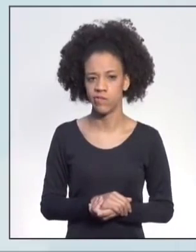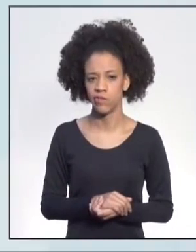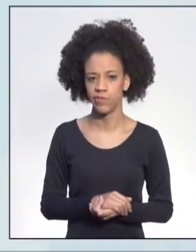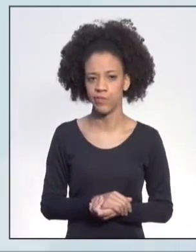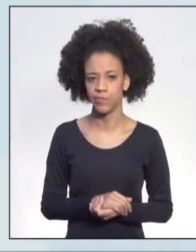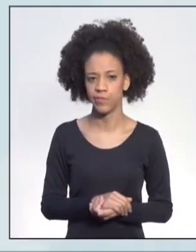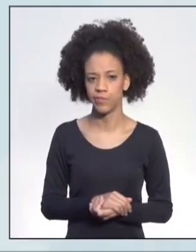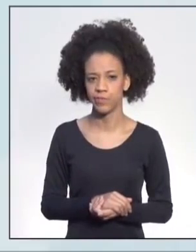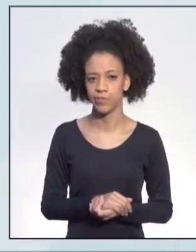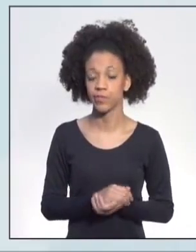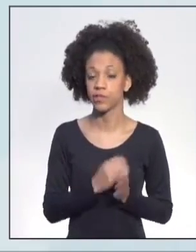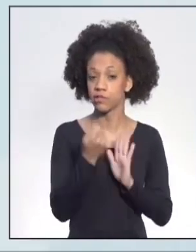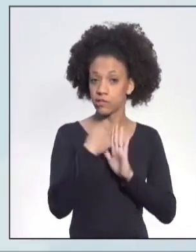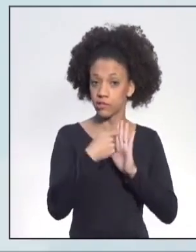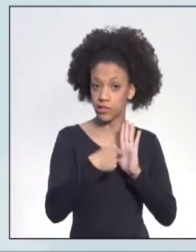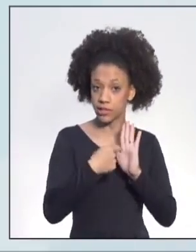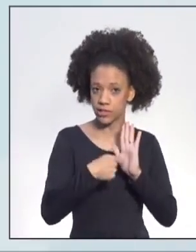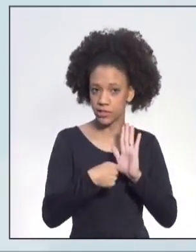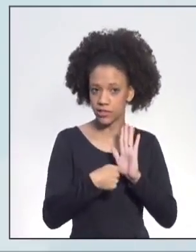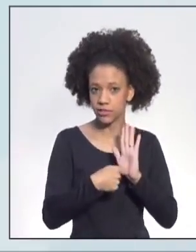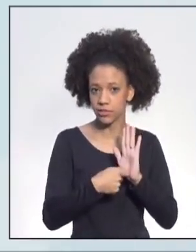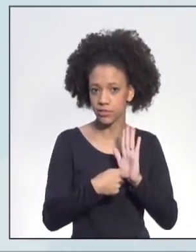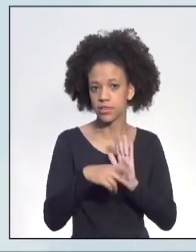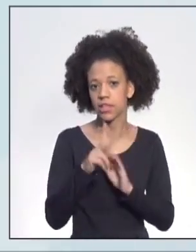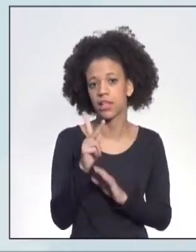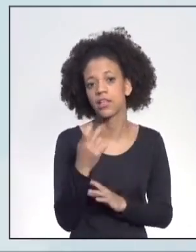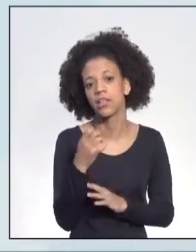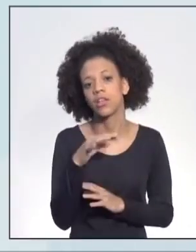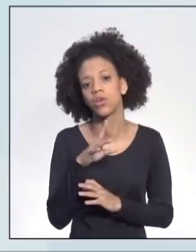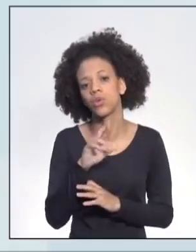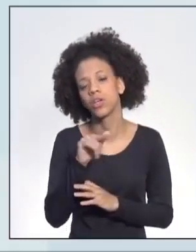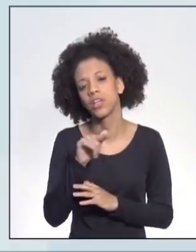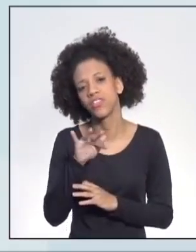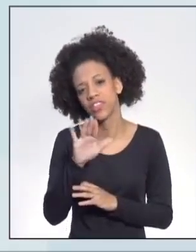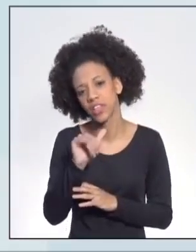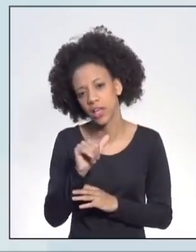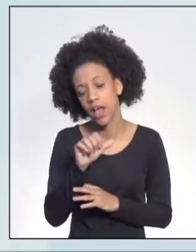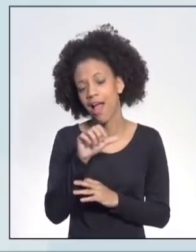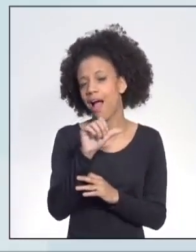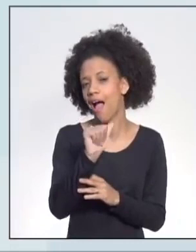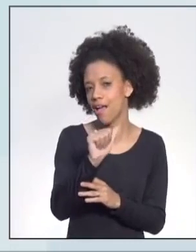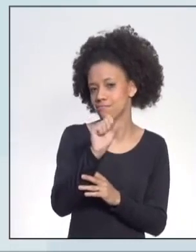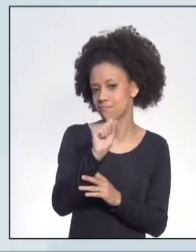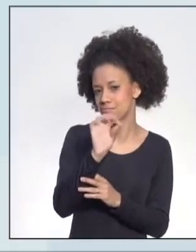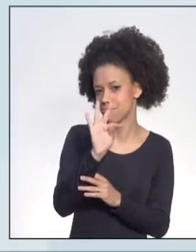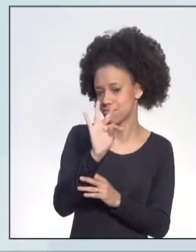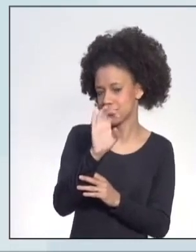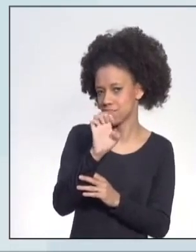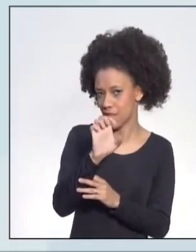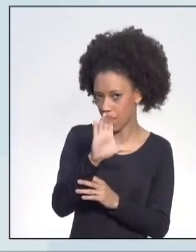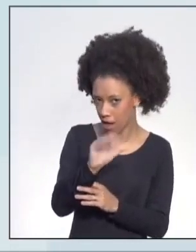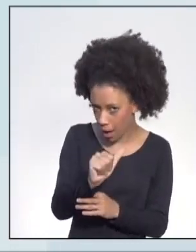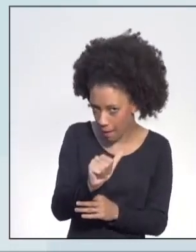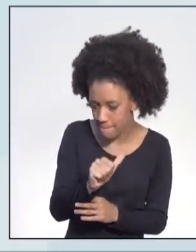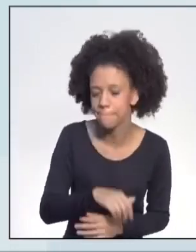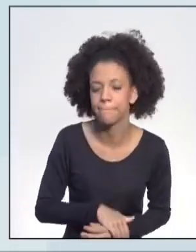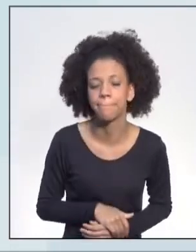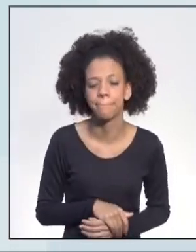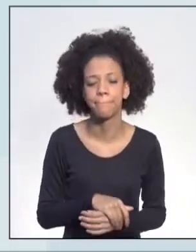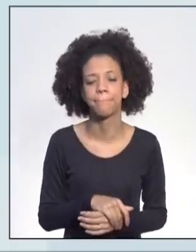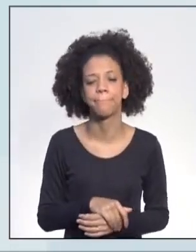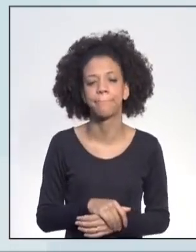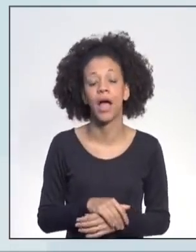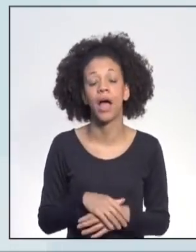Aí, escrita hieroglífica asteca. Agora vamos falar dos astecas, aqui para a América.